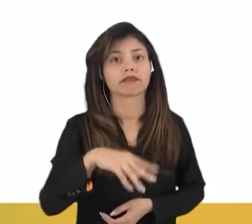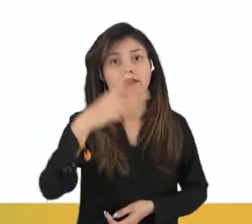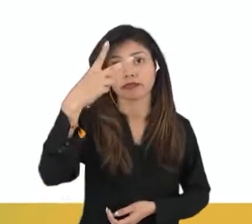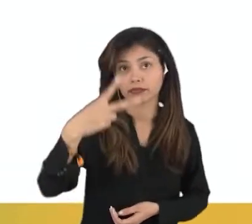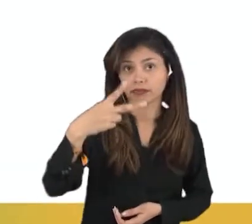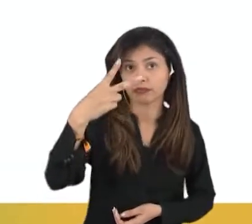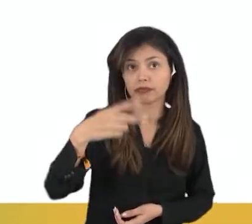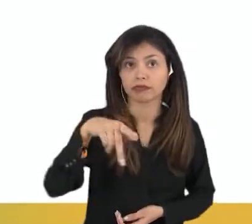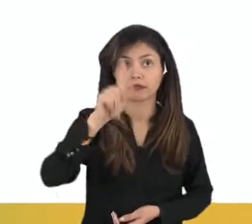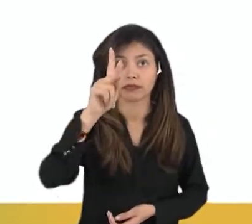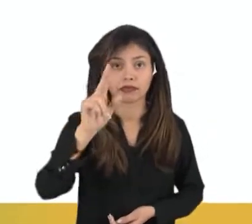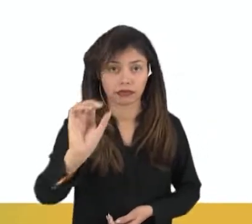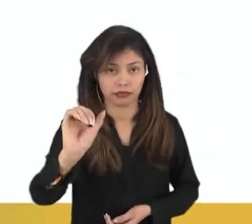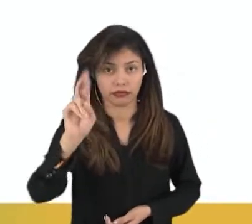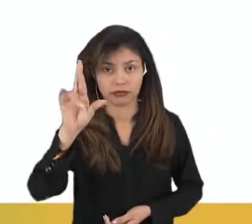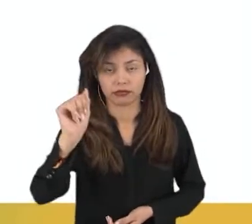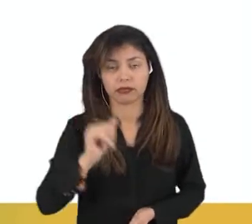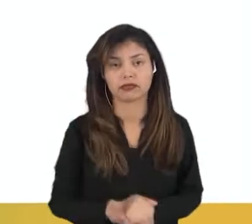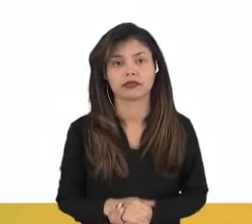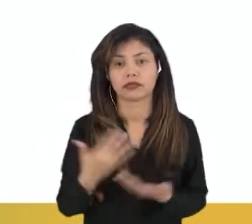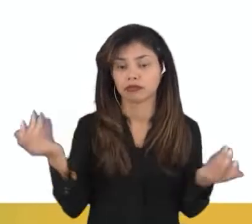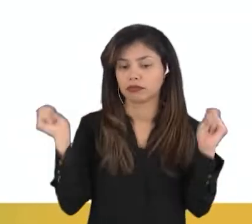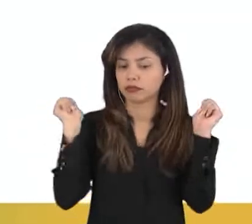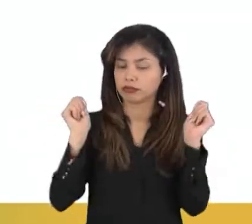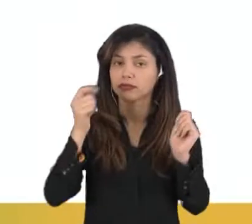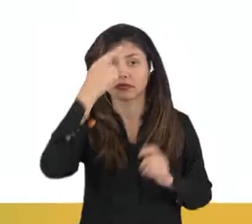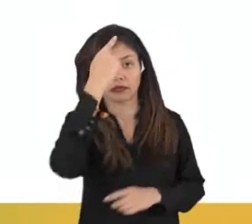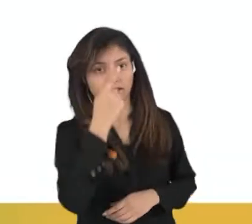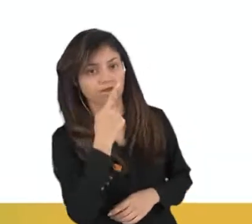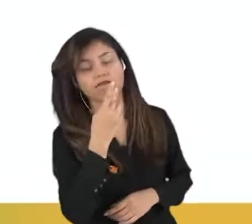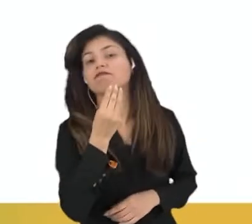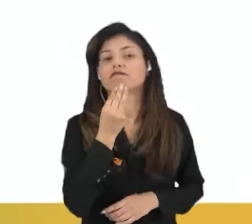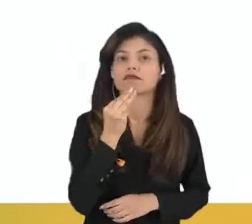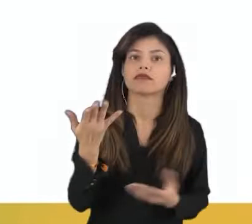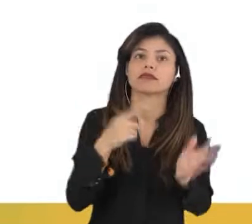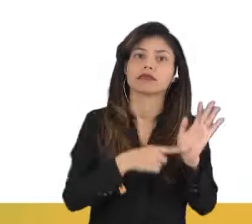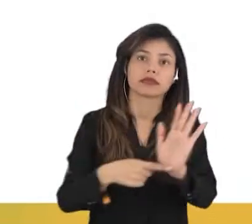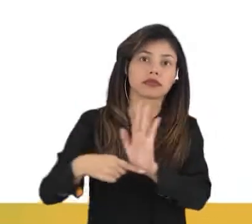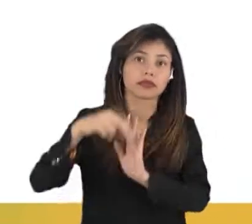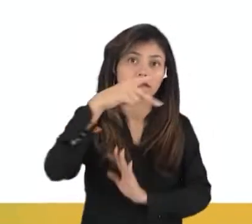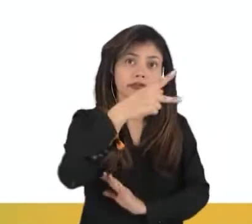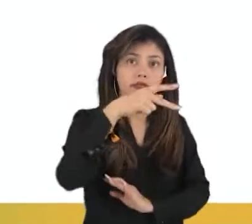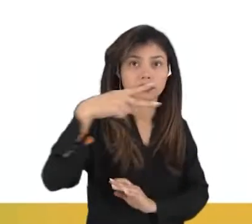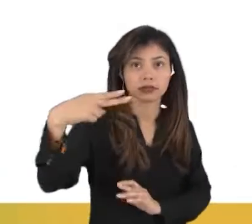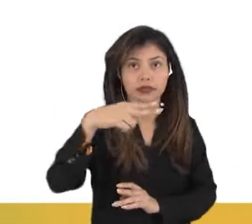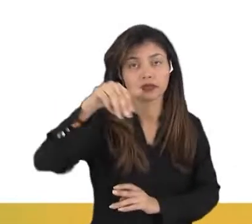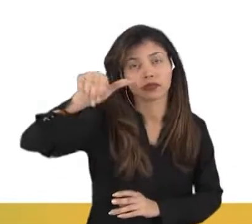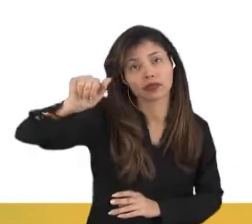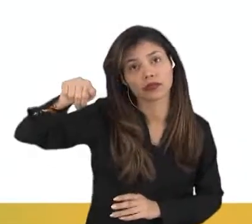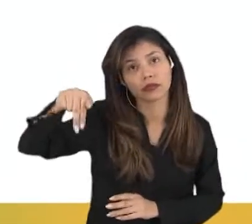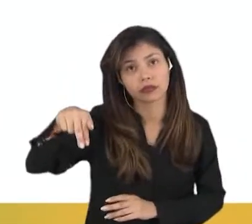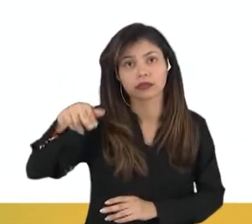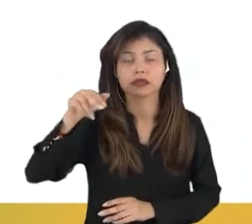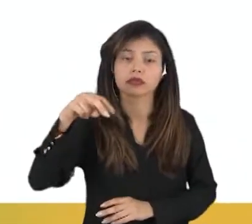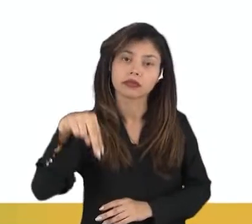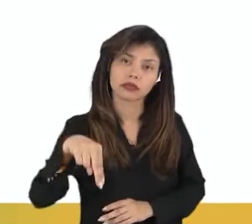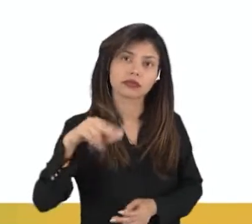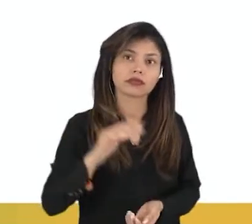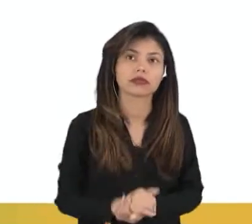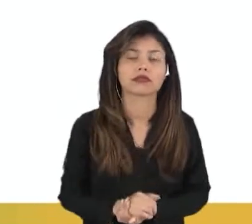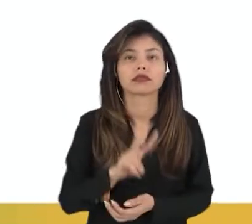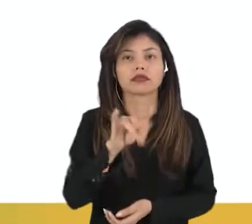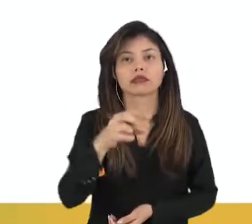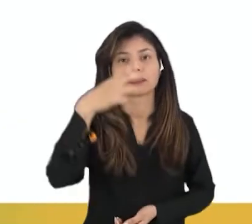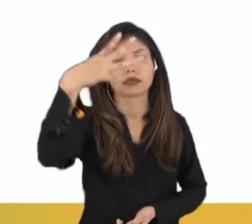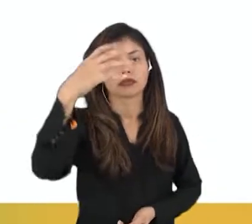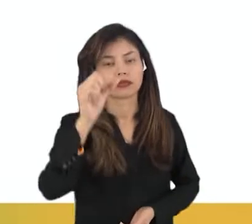2 caras, certo? Então, a probabilidade, nós vimos aí que é dado por NA sobre N, né? Então, o nosso NA vai ser igual